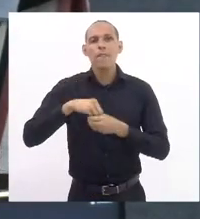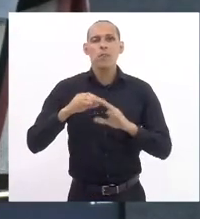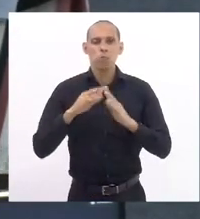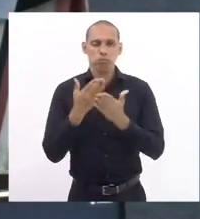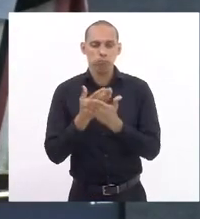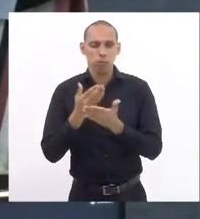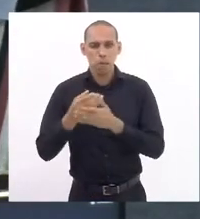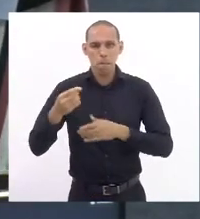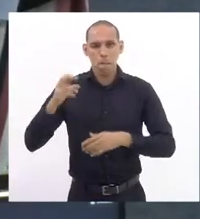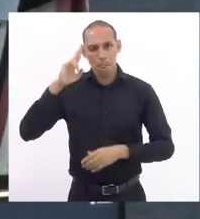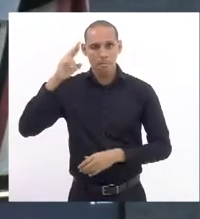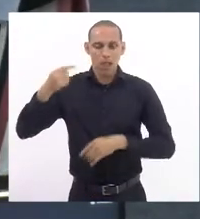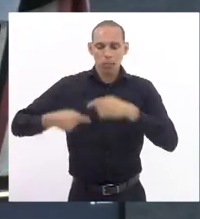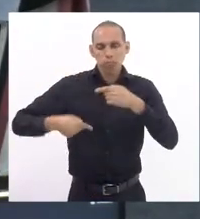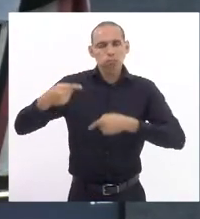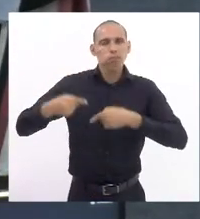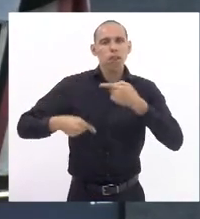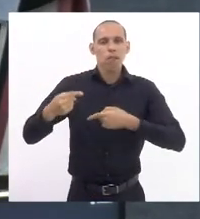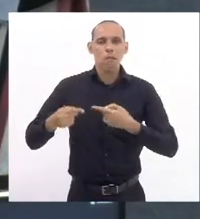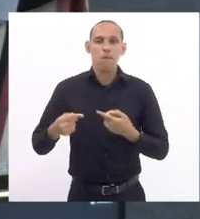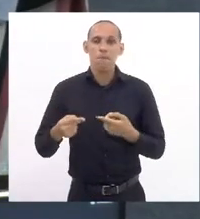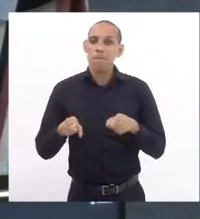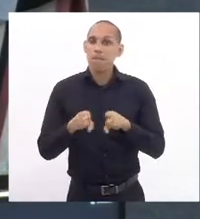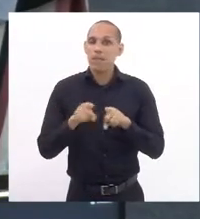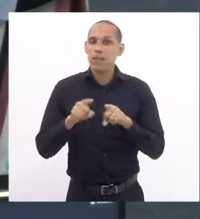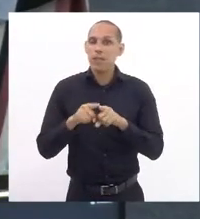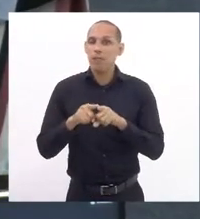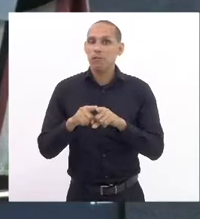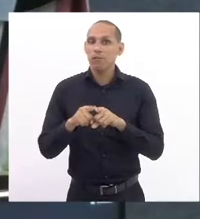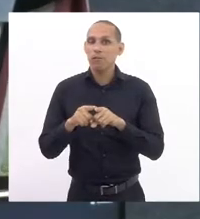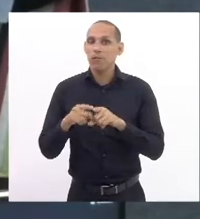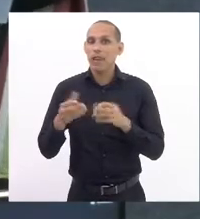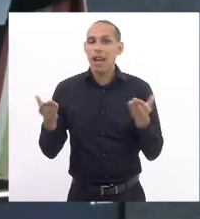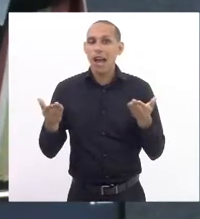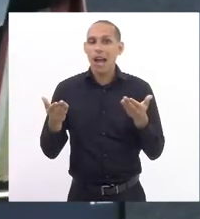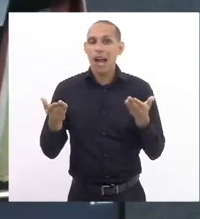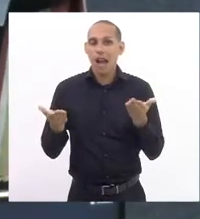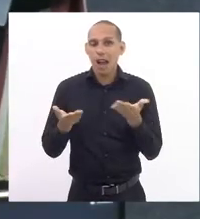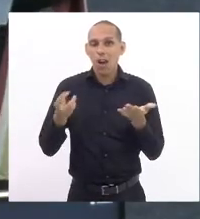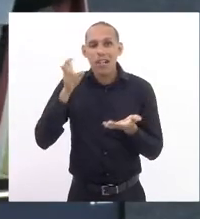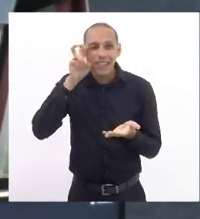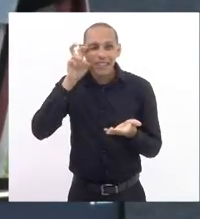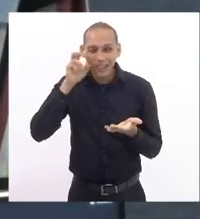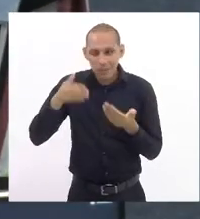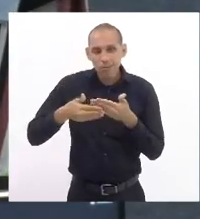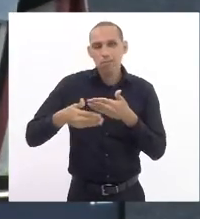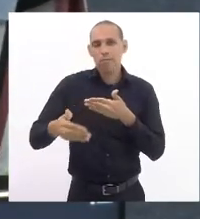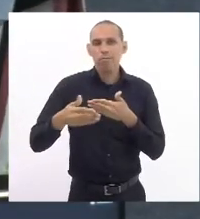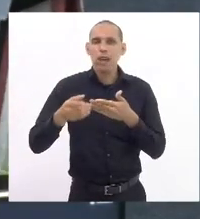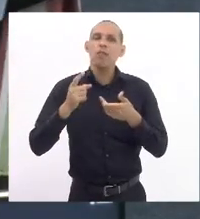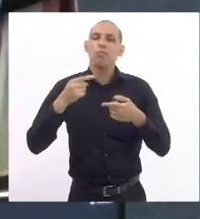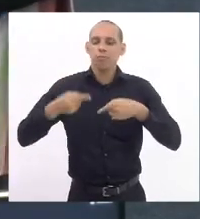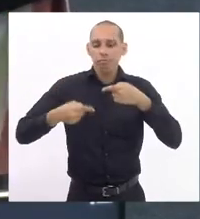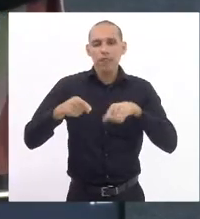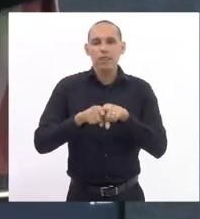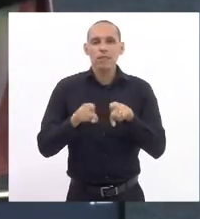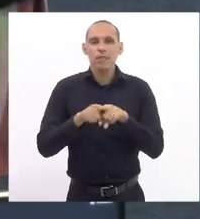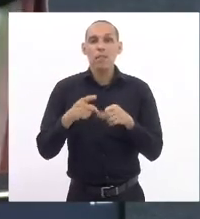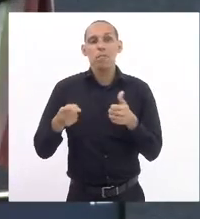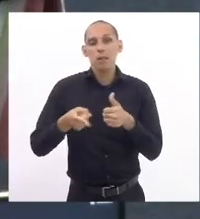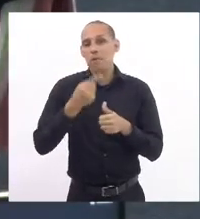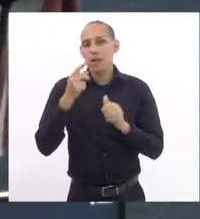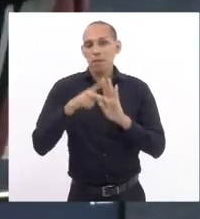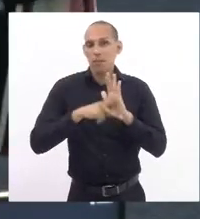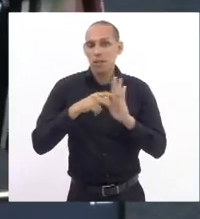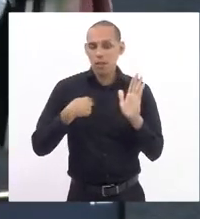Líderes e foram, digamos assim, remetidos para a sessão da próxima quinta-feira, deputada Marta Rocha. O primeiro deles, o projeto que eu